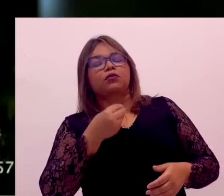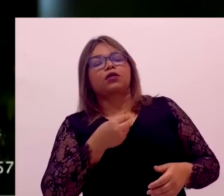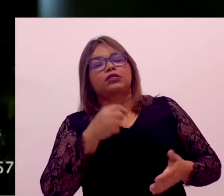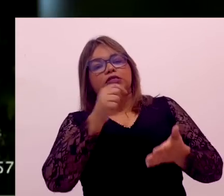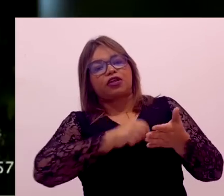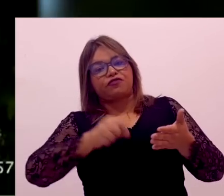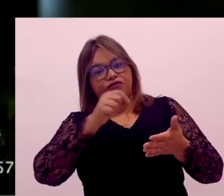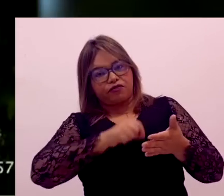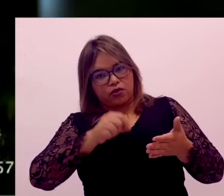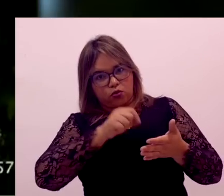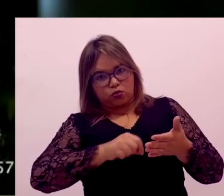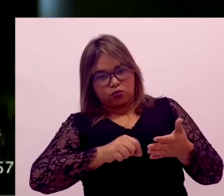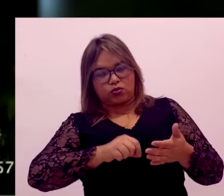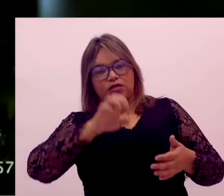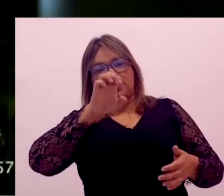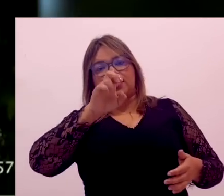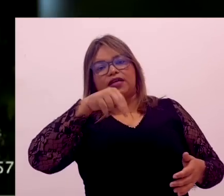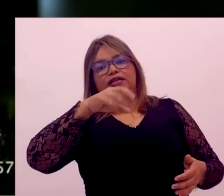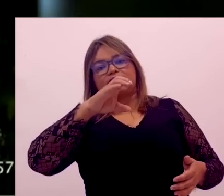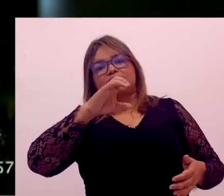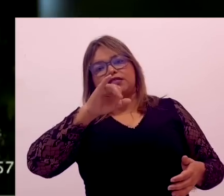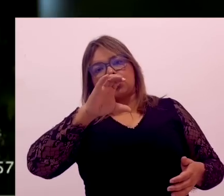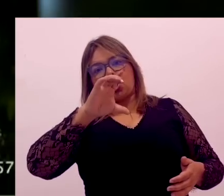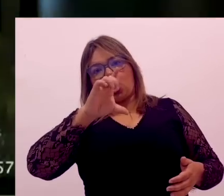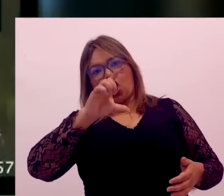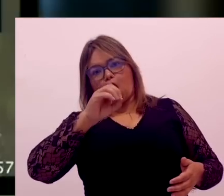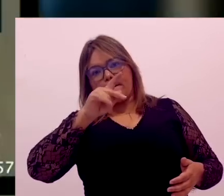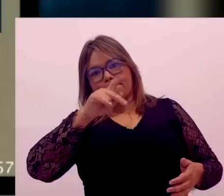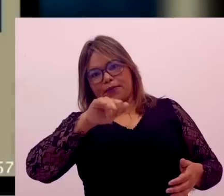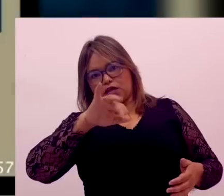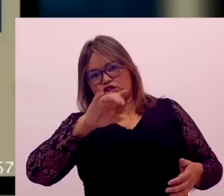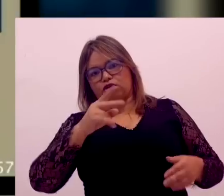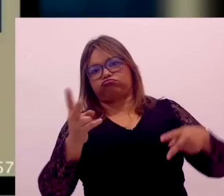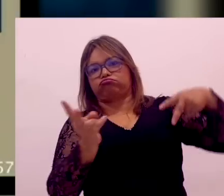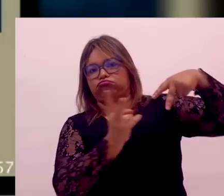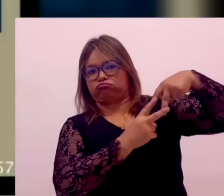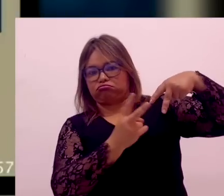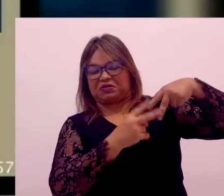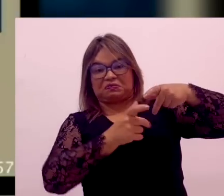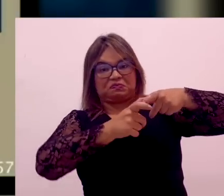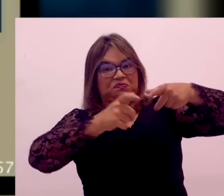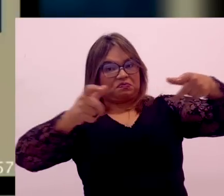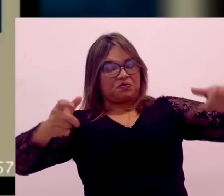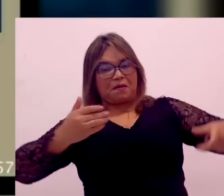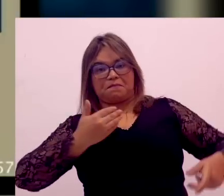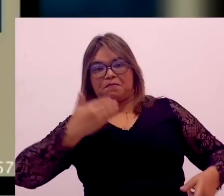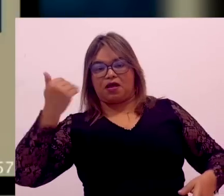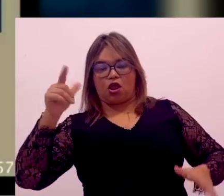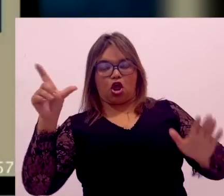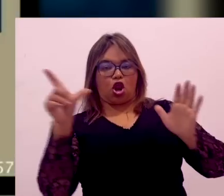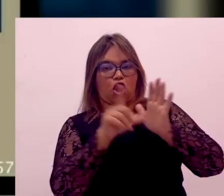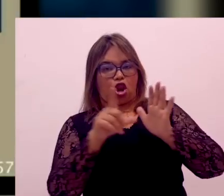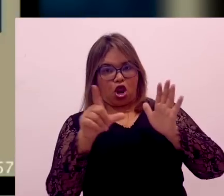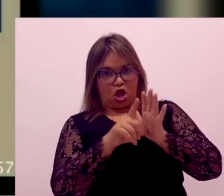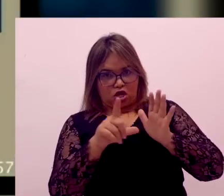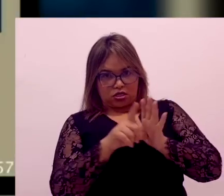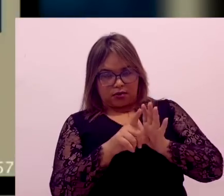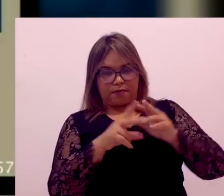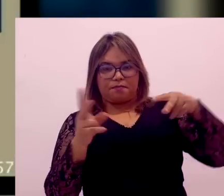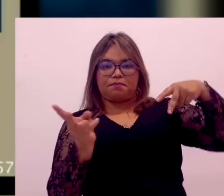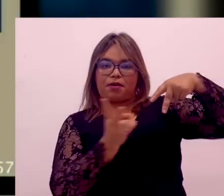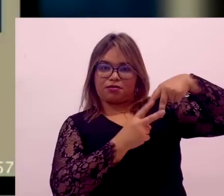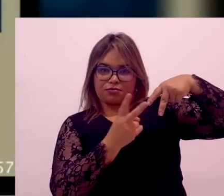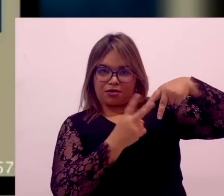A maioria das melhores lojas, as grandes lojas maçônicas, tem a Enciclopédia da Maçonaria. E ele